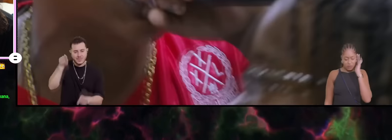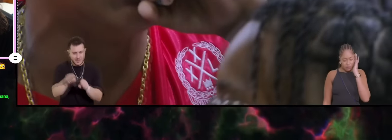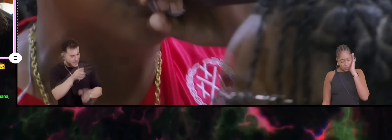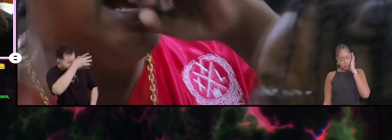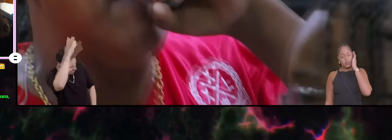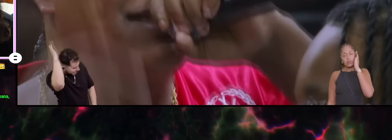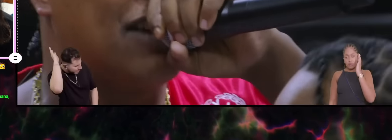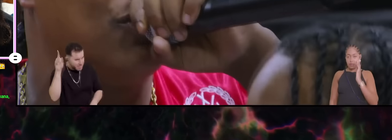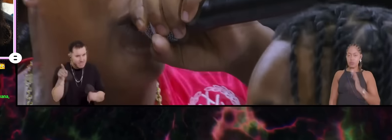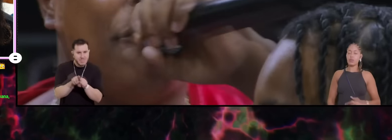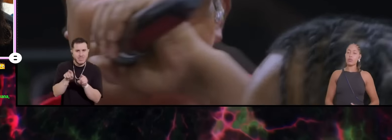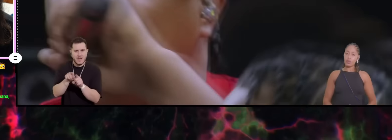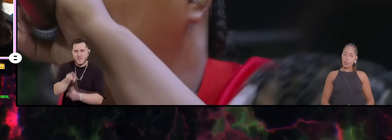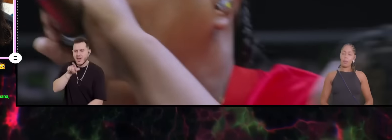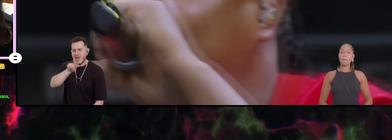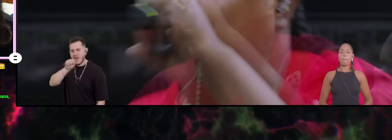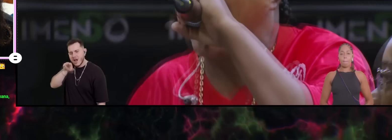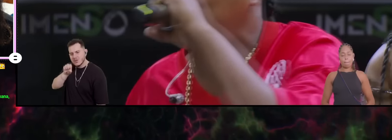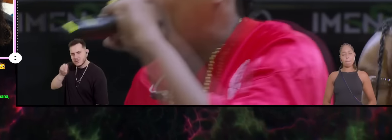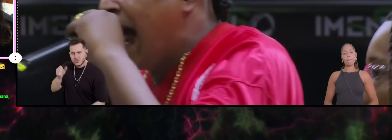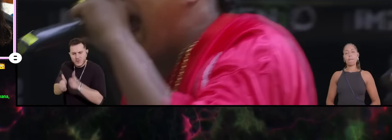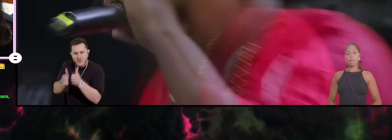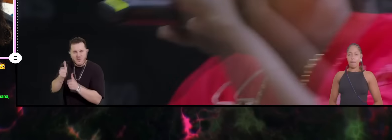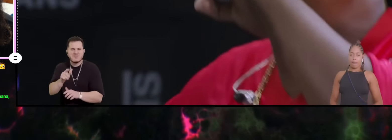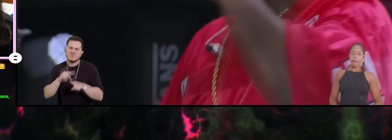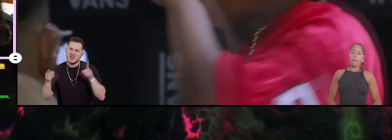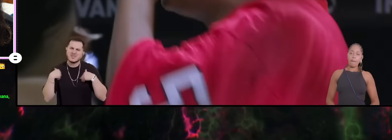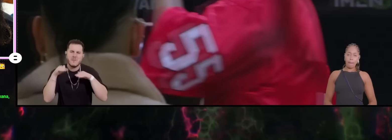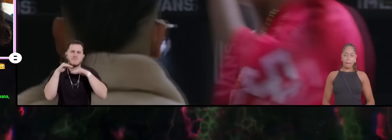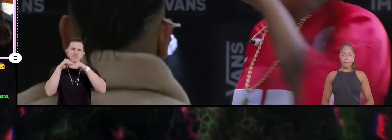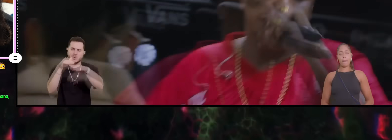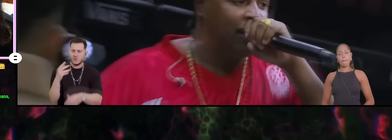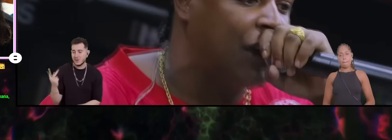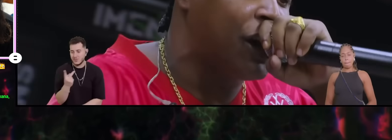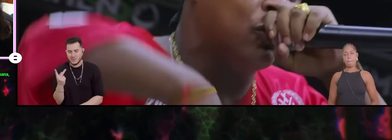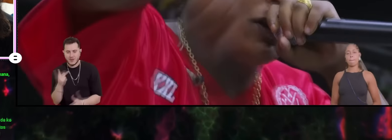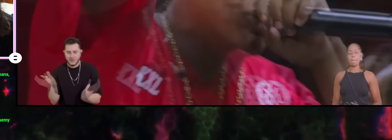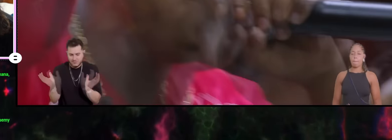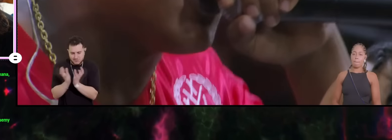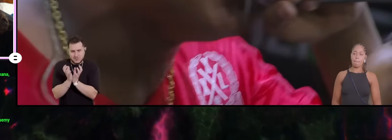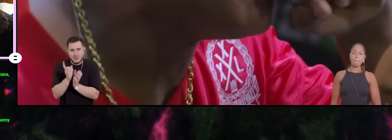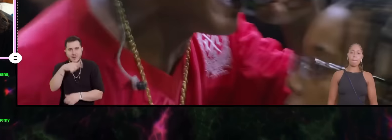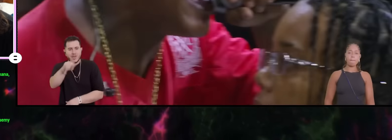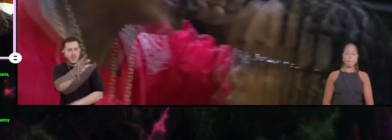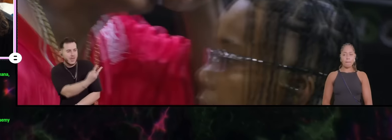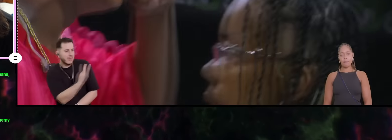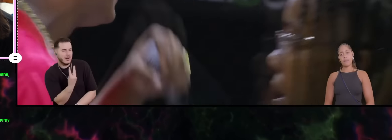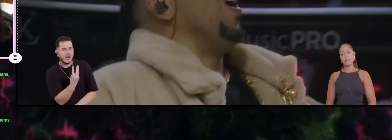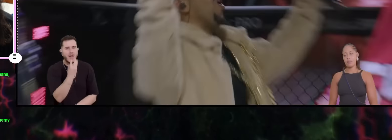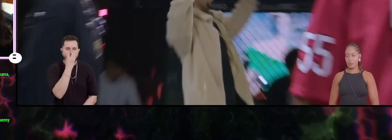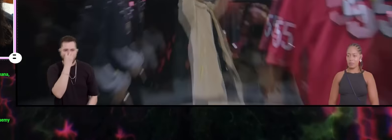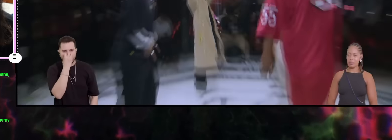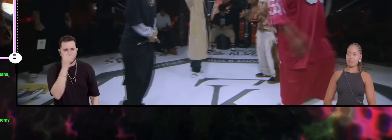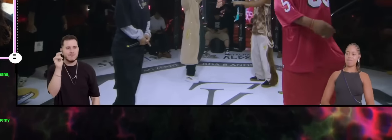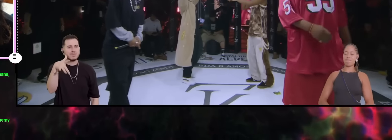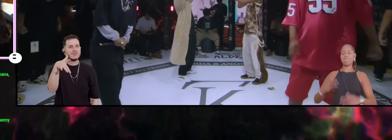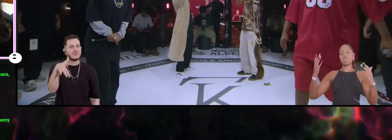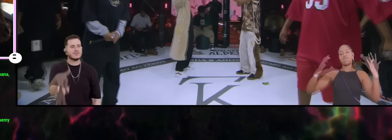o ganso. Mas tá suave que eu sou papo reto. É a classe de ganso. E deixando o teu trio só de marreco.